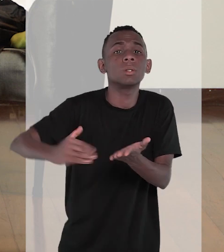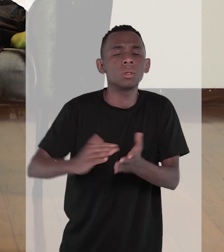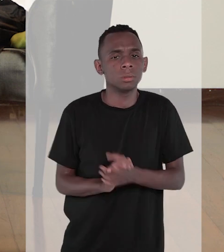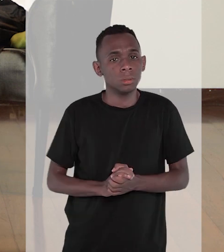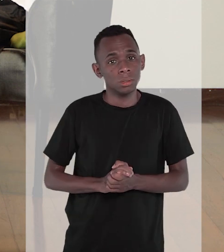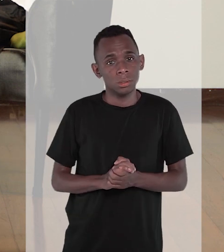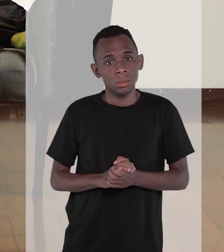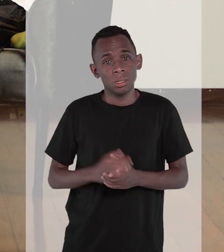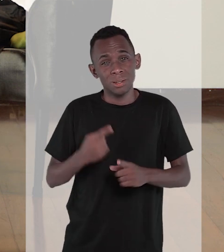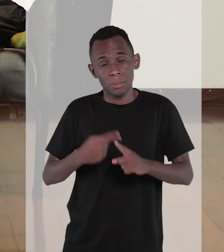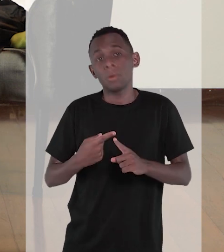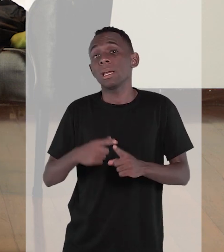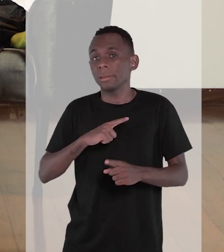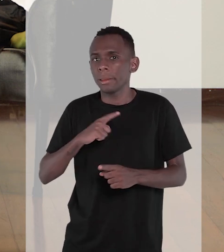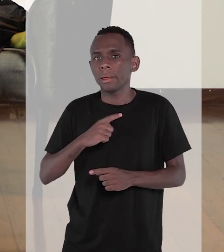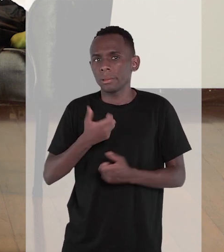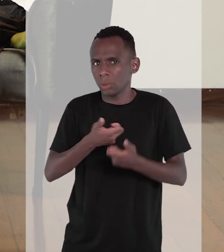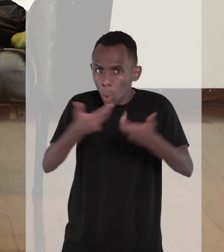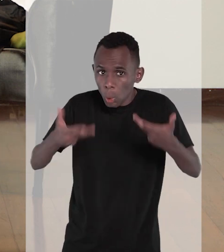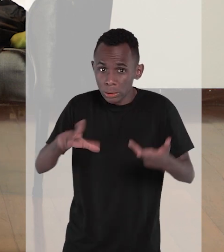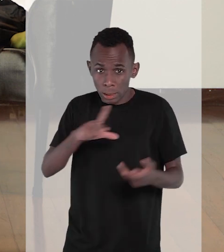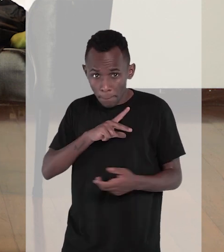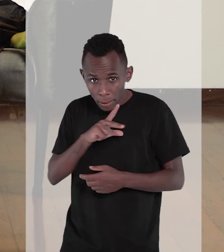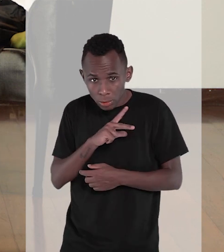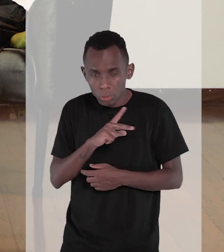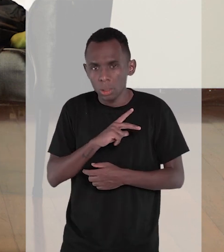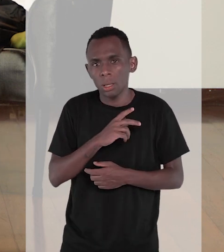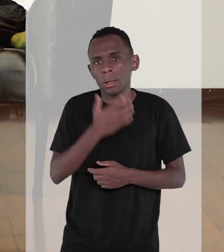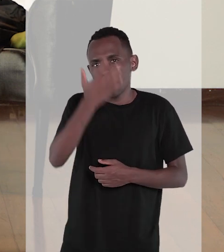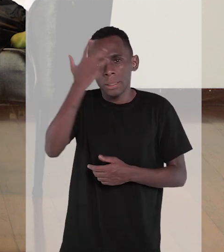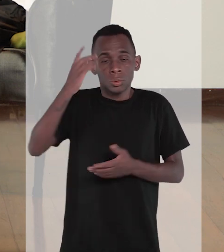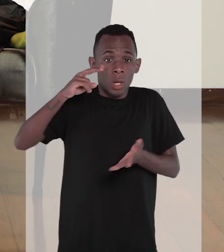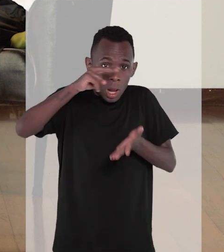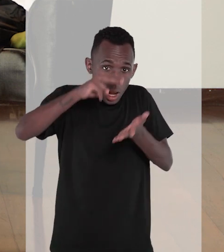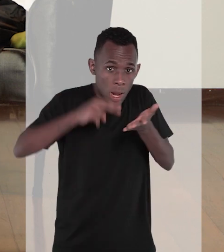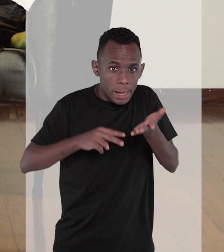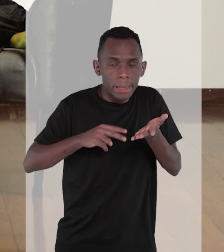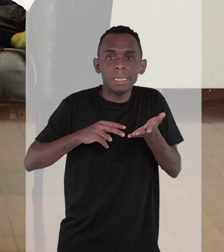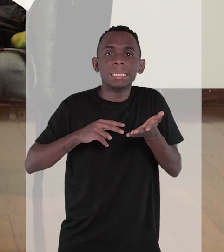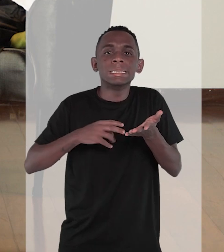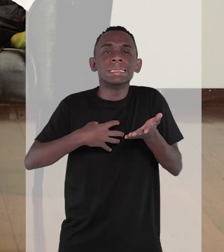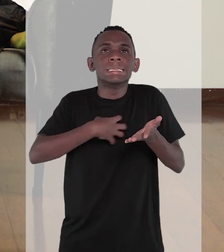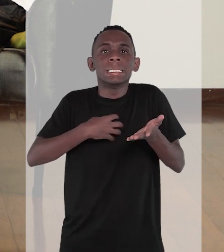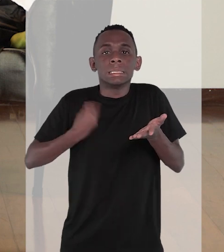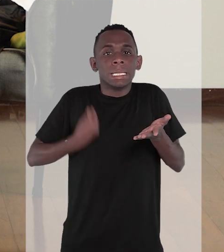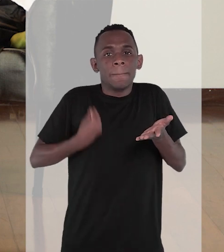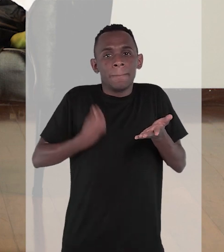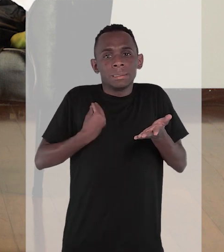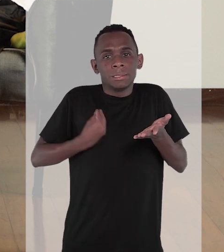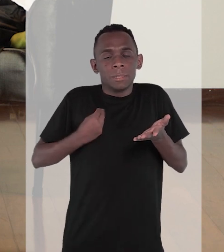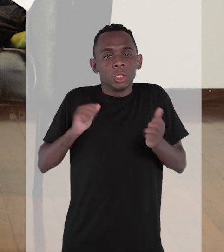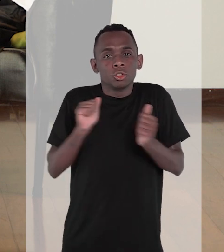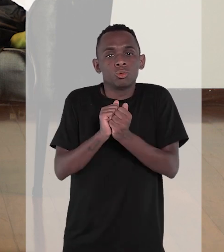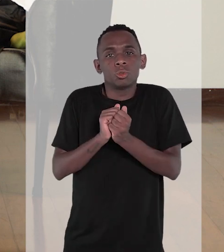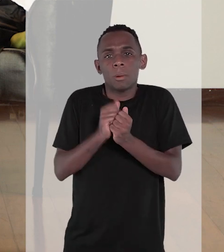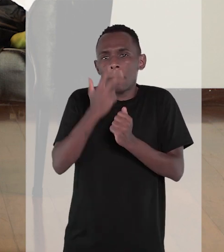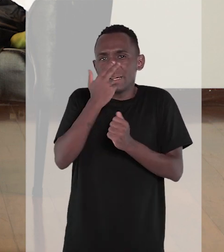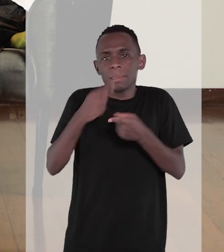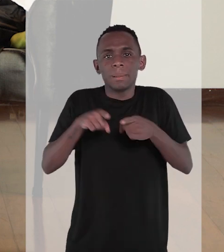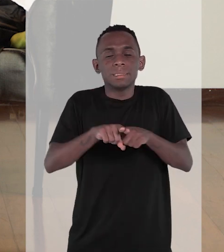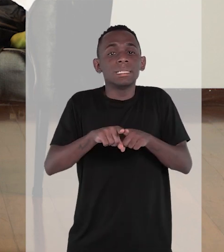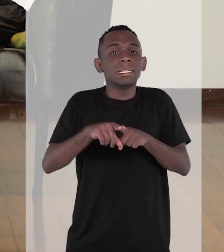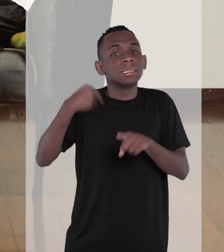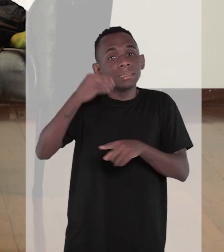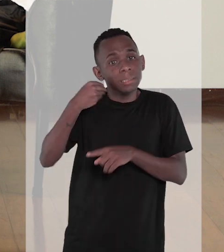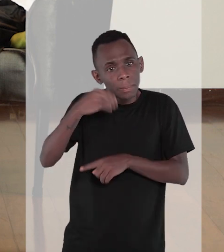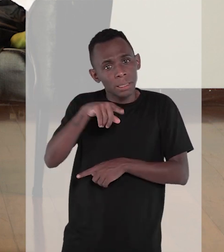né? Pois é, porque tem tanta coisa tão pessoal. A pessoa que lê o seu livro depois se sente tão participante das suas